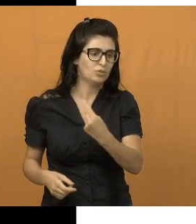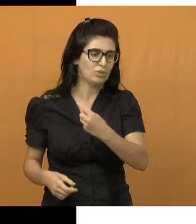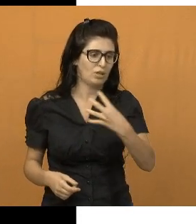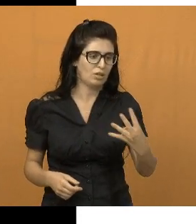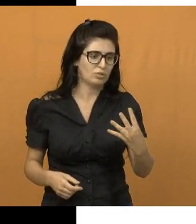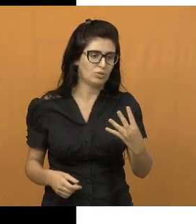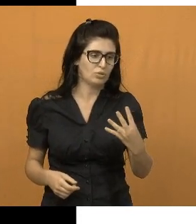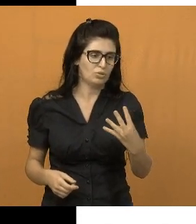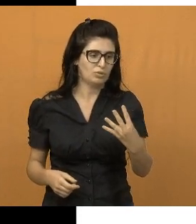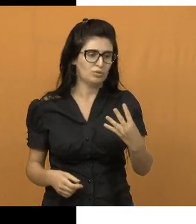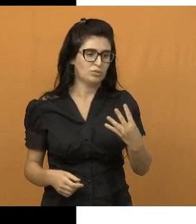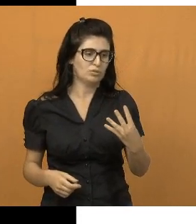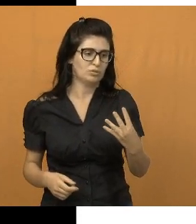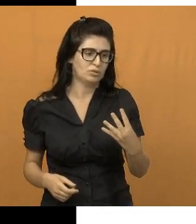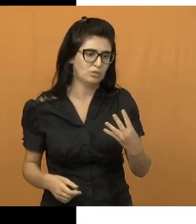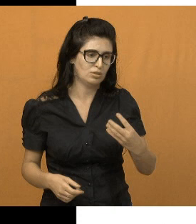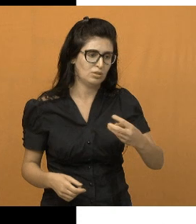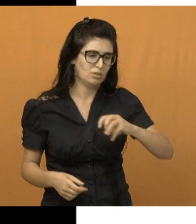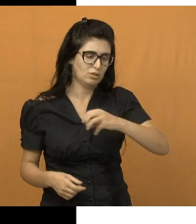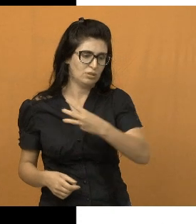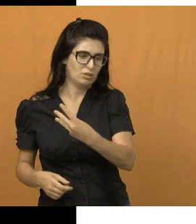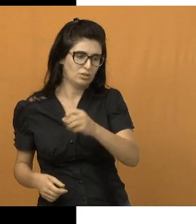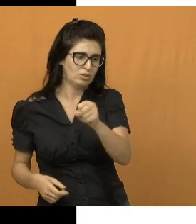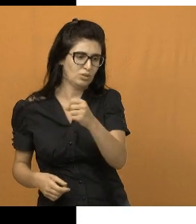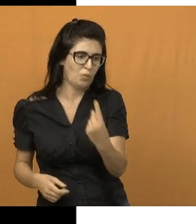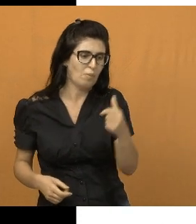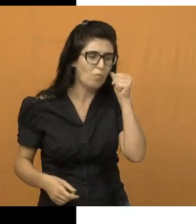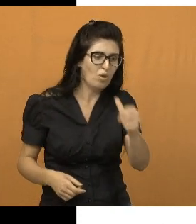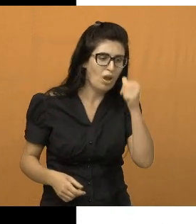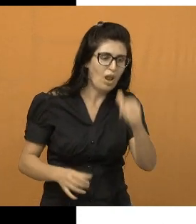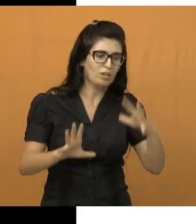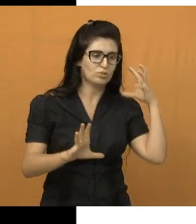114.381 mulheres, totalizando